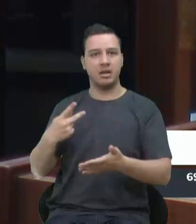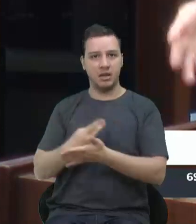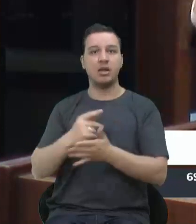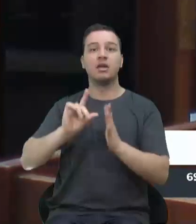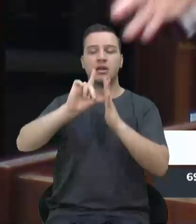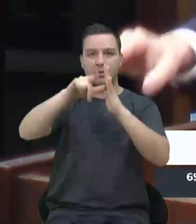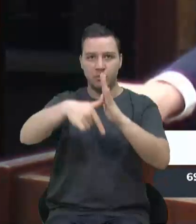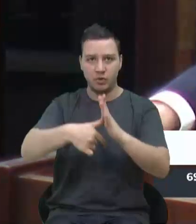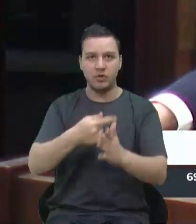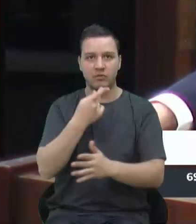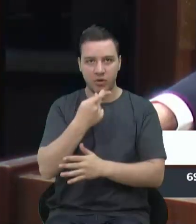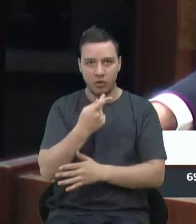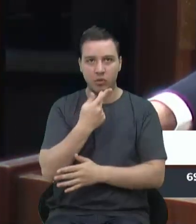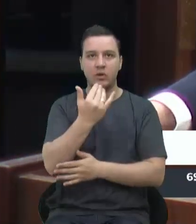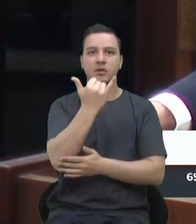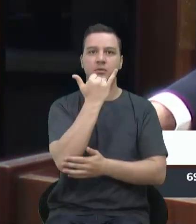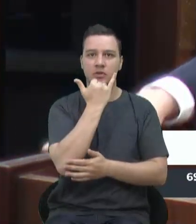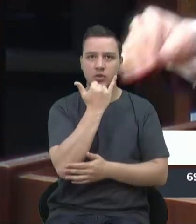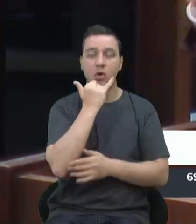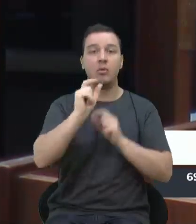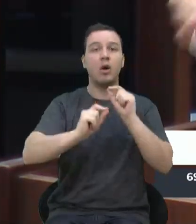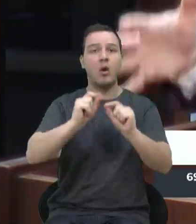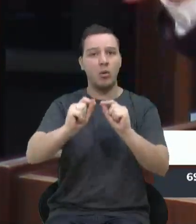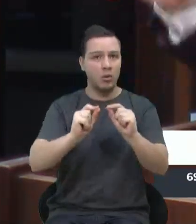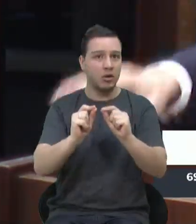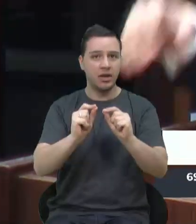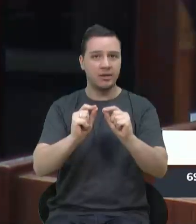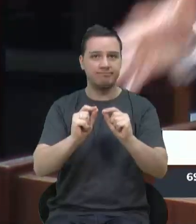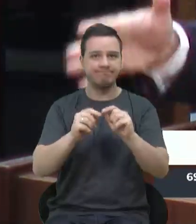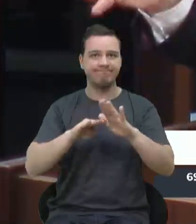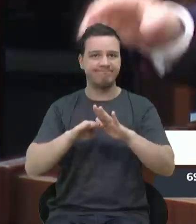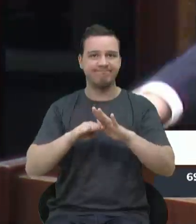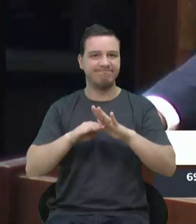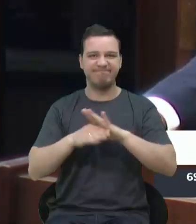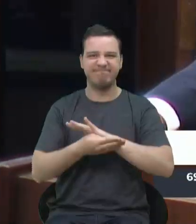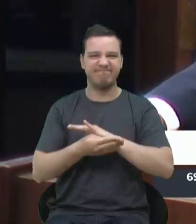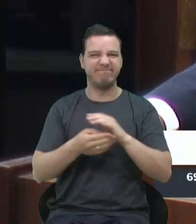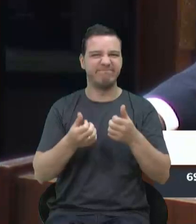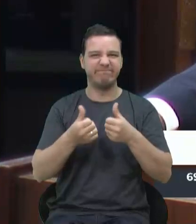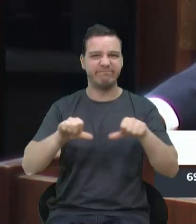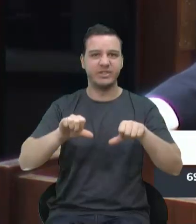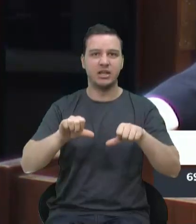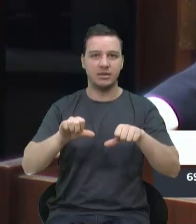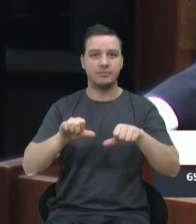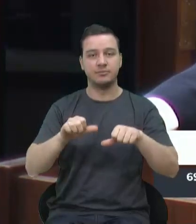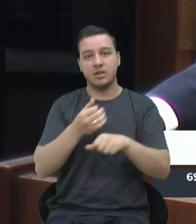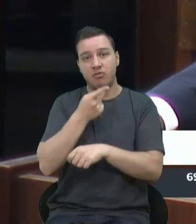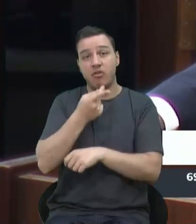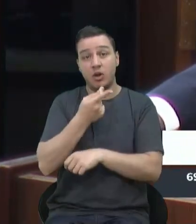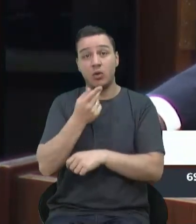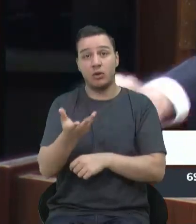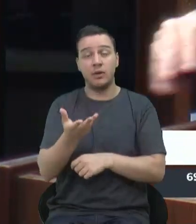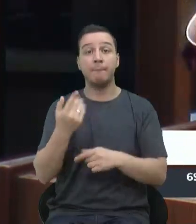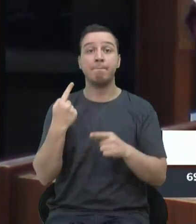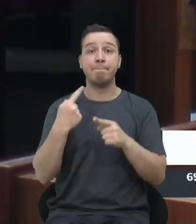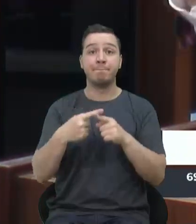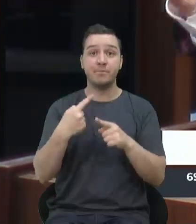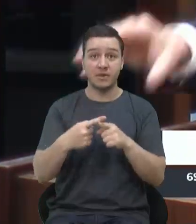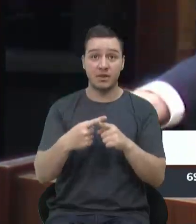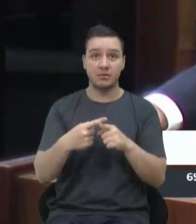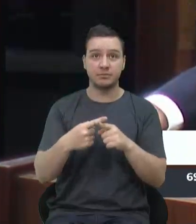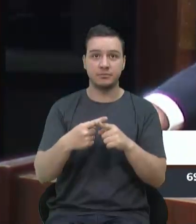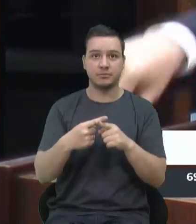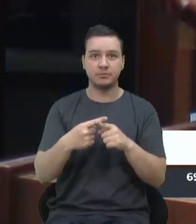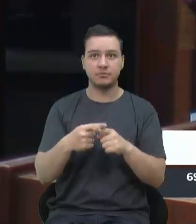se manifestar e se desculpar pelo que inadequadamente, infelizmente havia colocado. Por quê? Porque essa